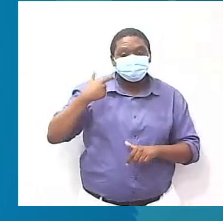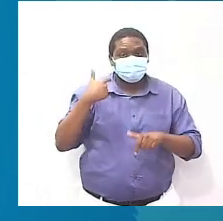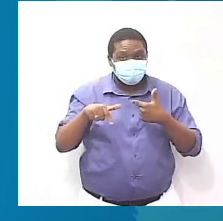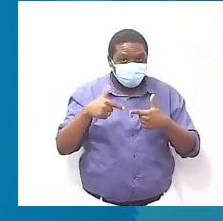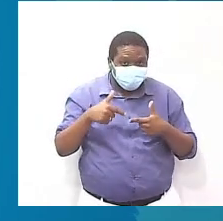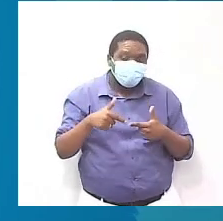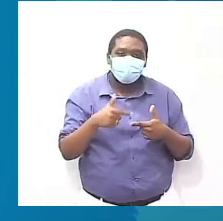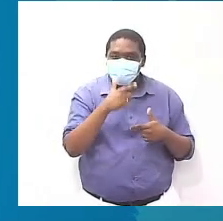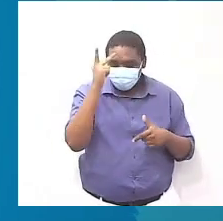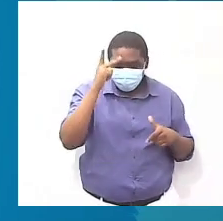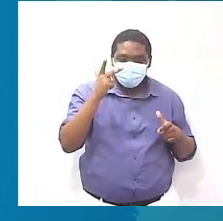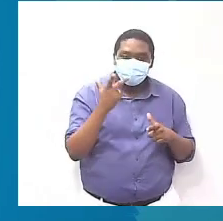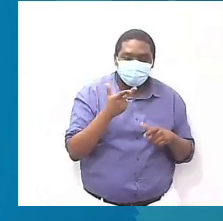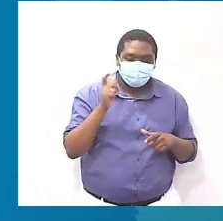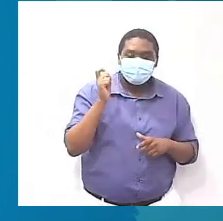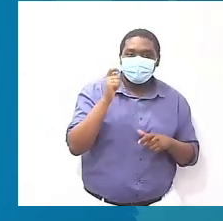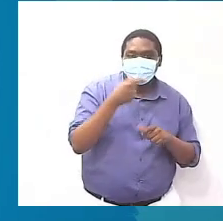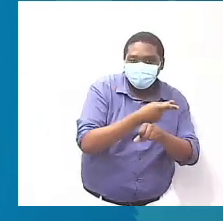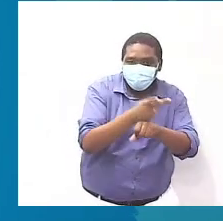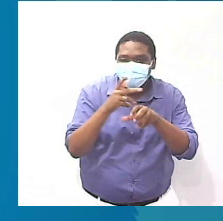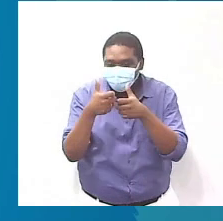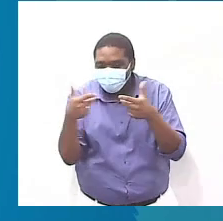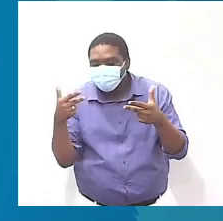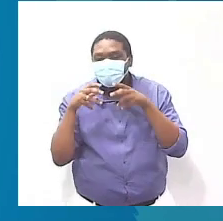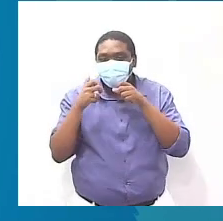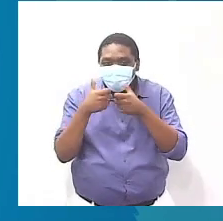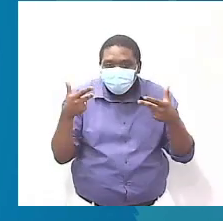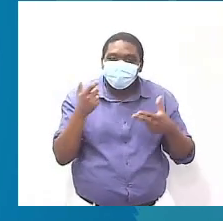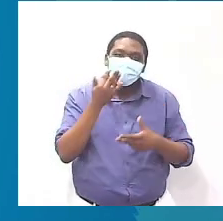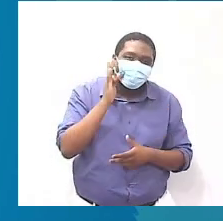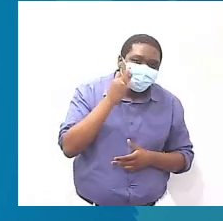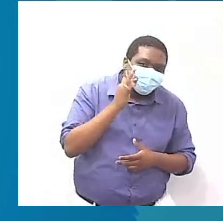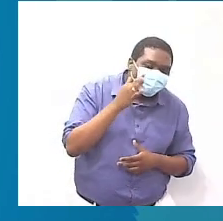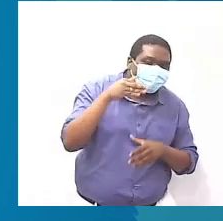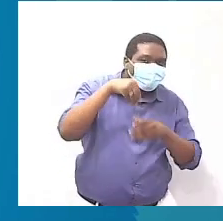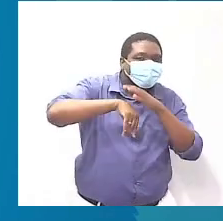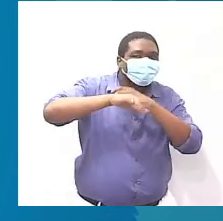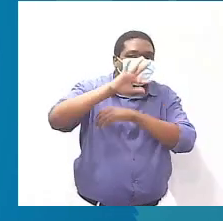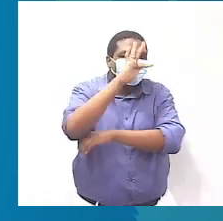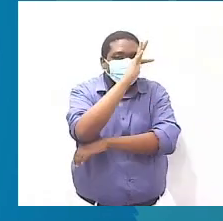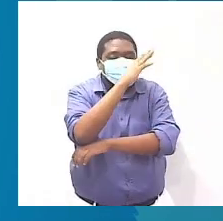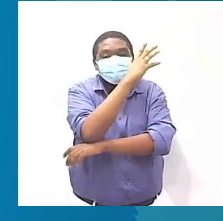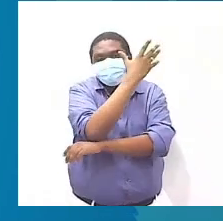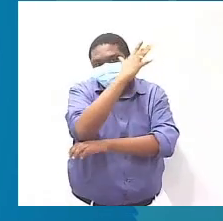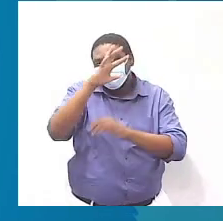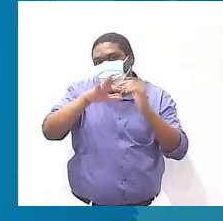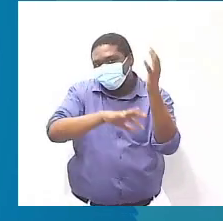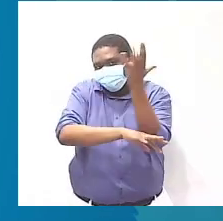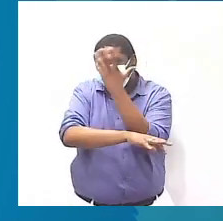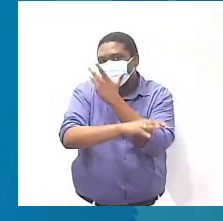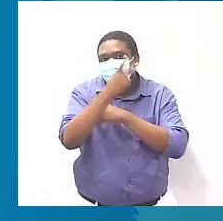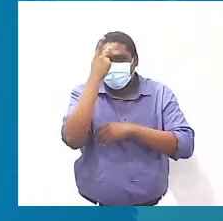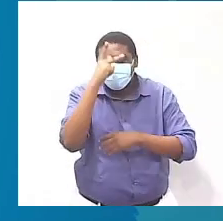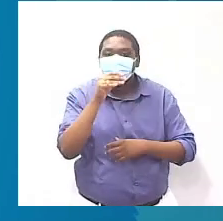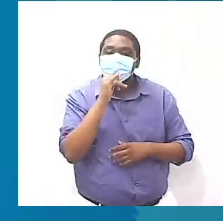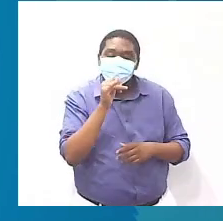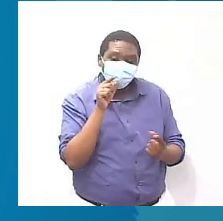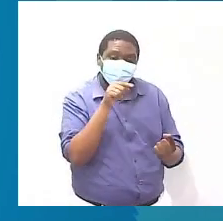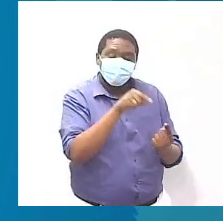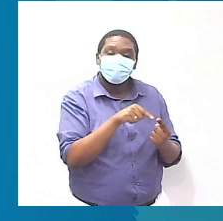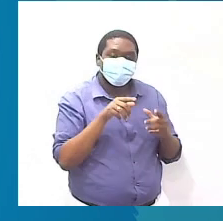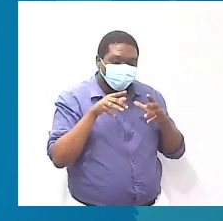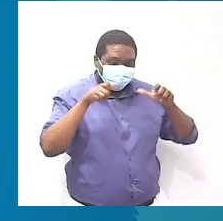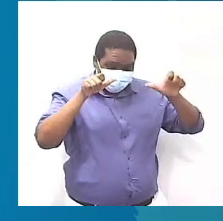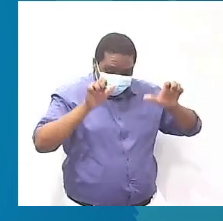nômade de caça, né, e de coleta de frutas nas florestas para domesticar animais, para se fixar